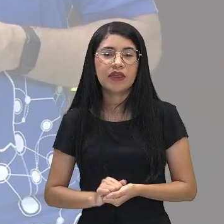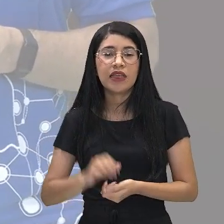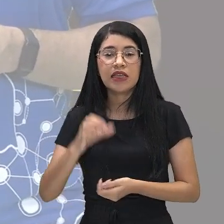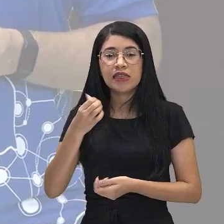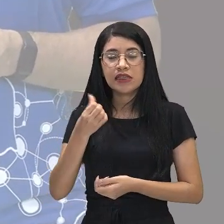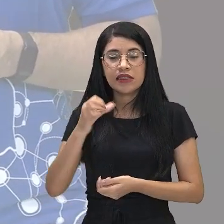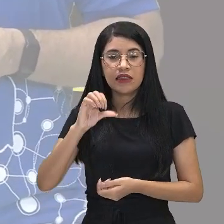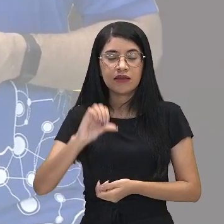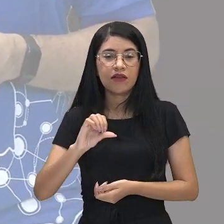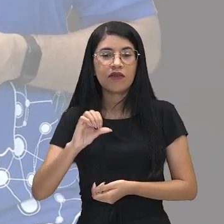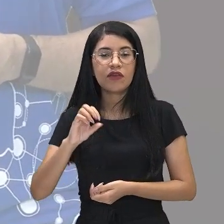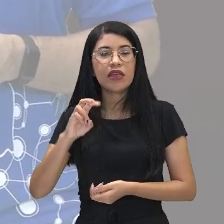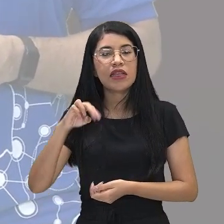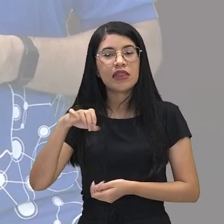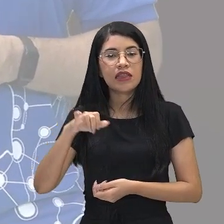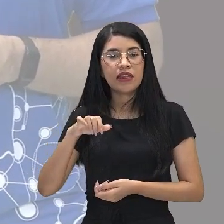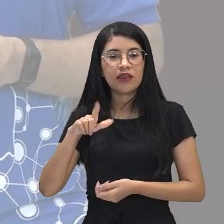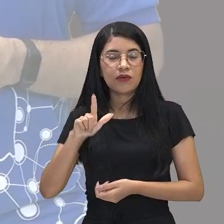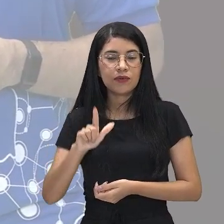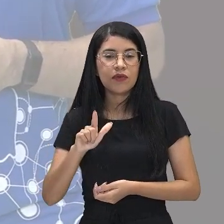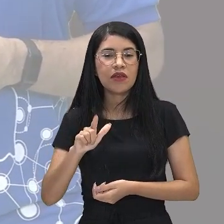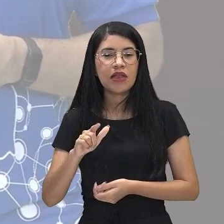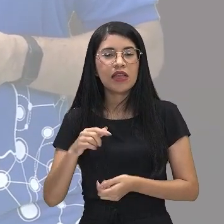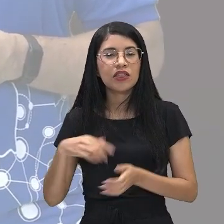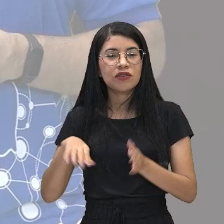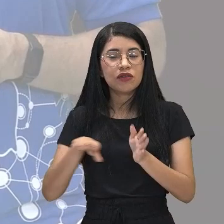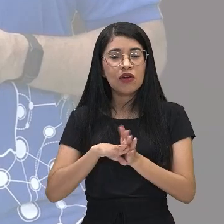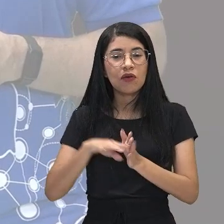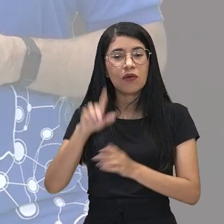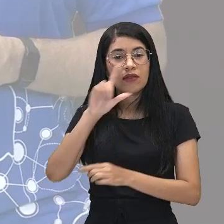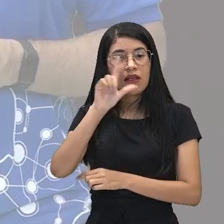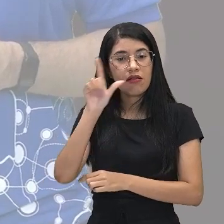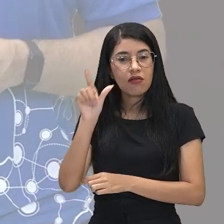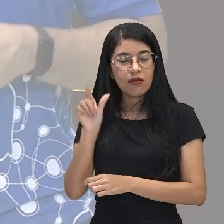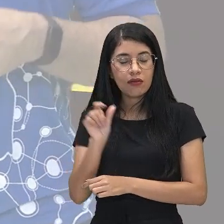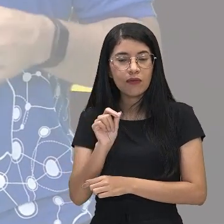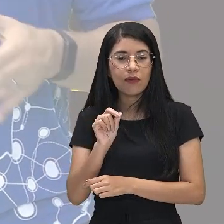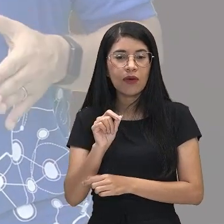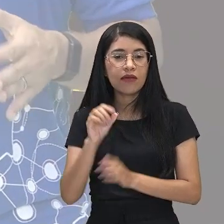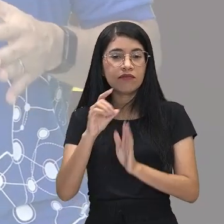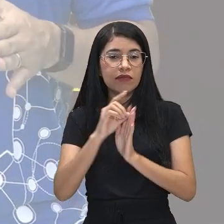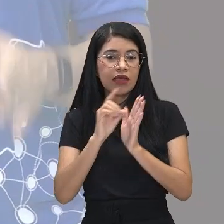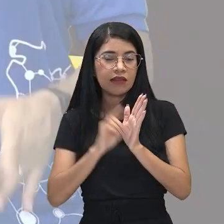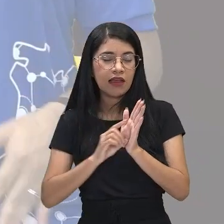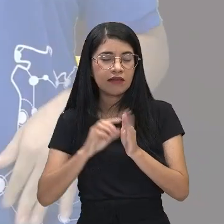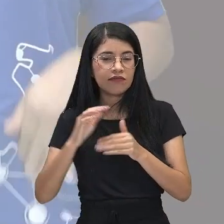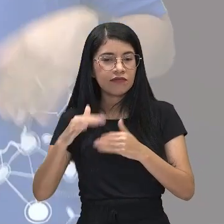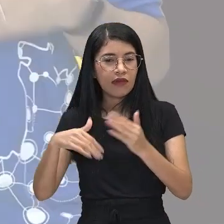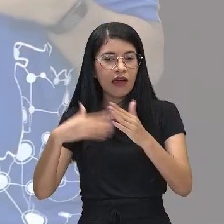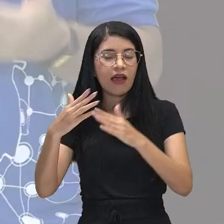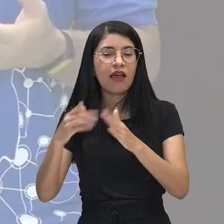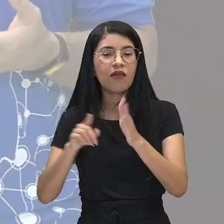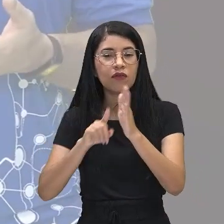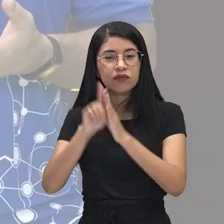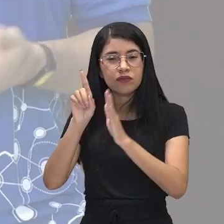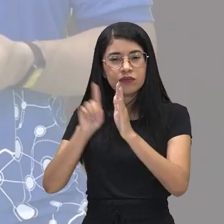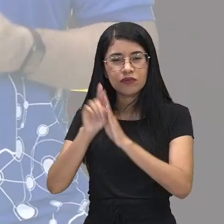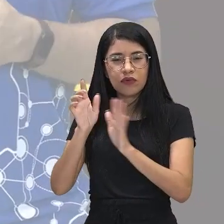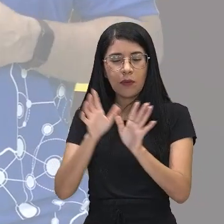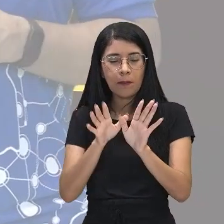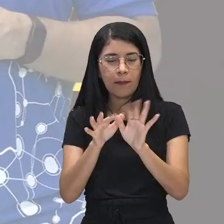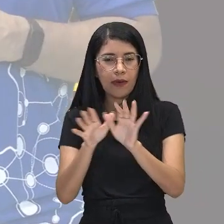astronauta americano que pisaria na Lua. Na década seguinte, vários satélites foram enviados pelos